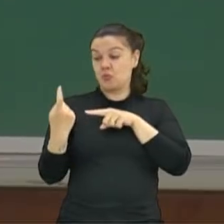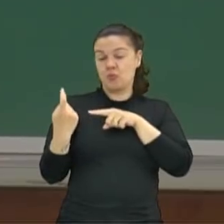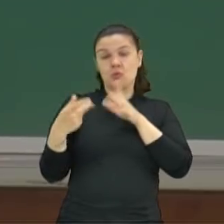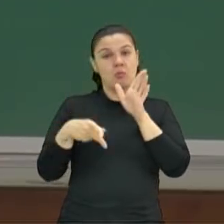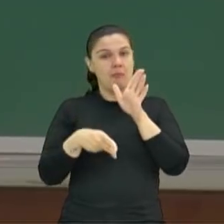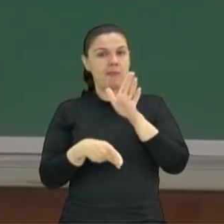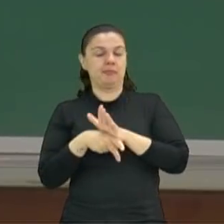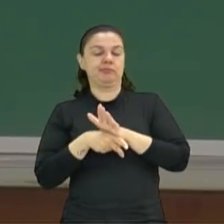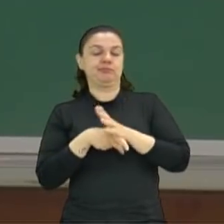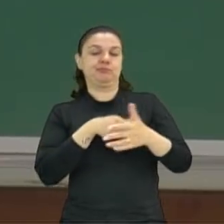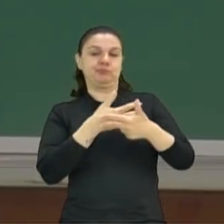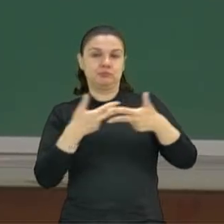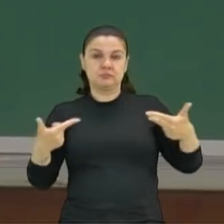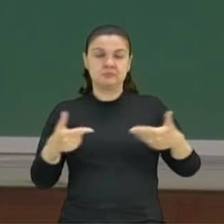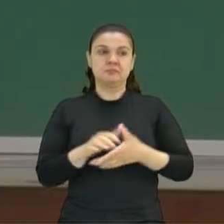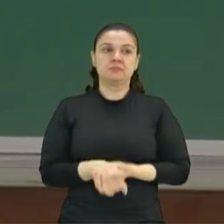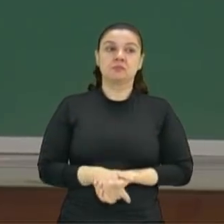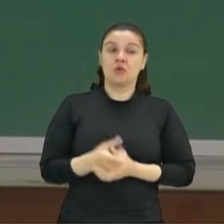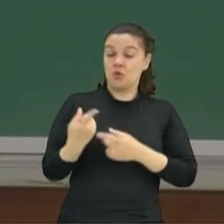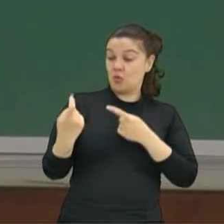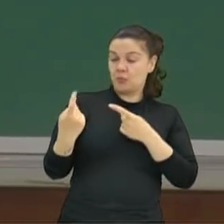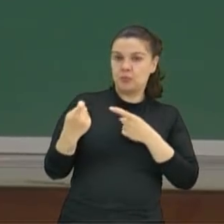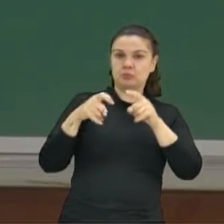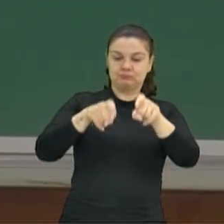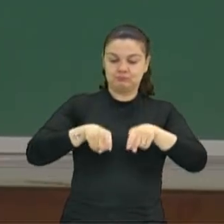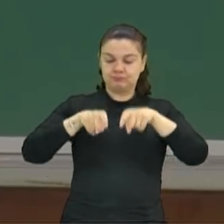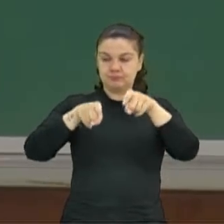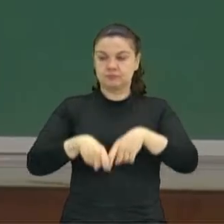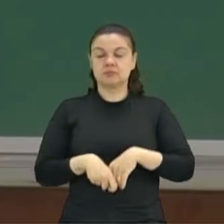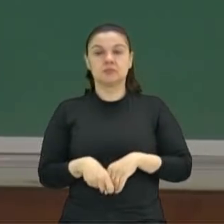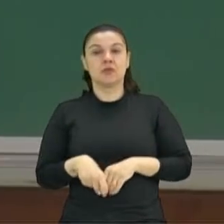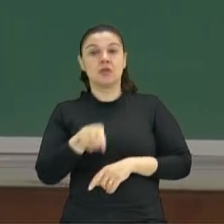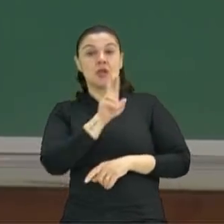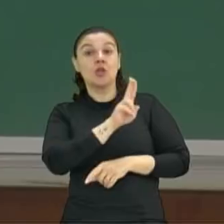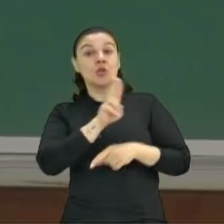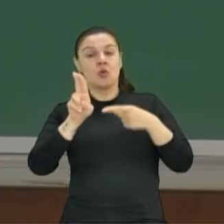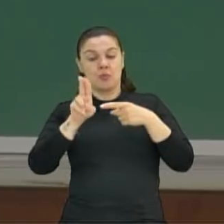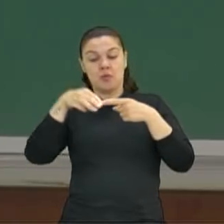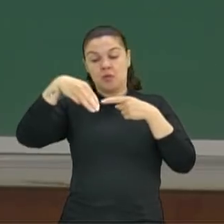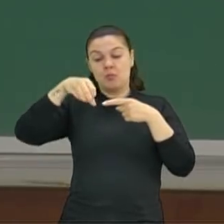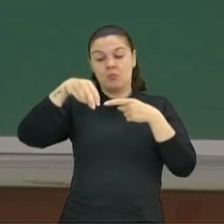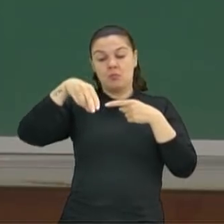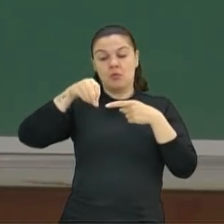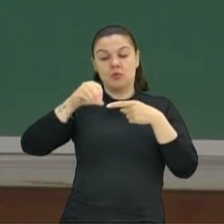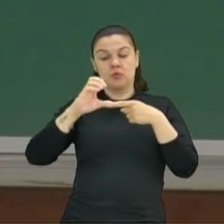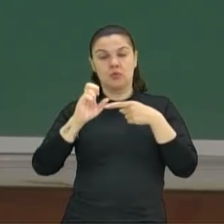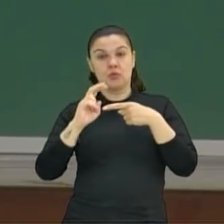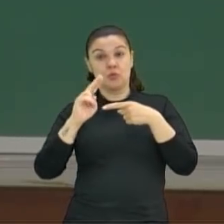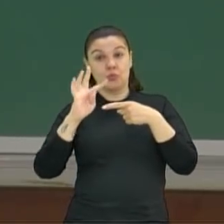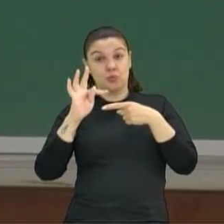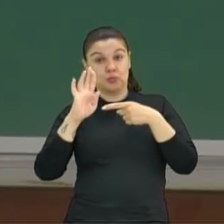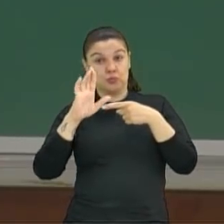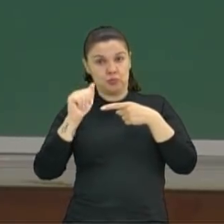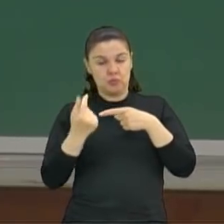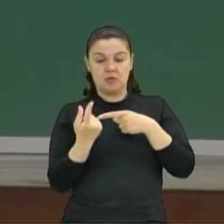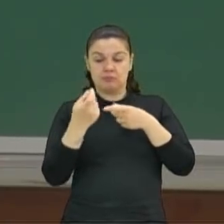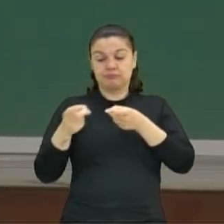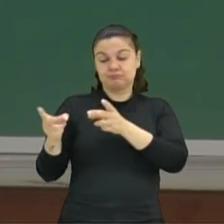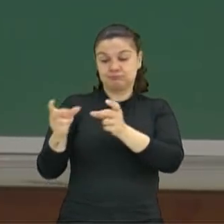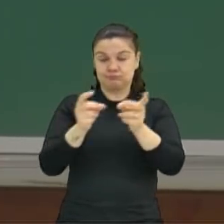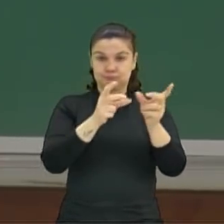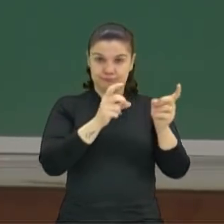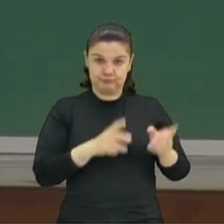único produto agrícola. Quando é um único produto agrícola, a gente está falando de agricultura comercial,